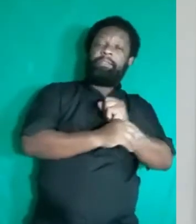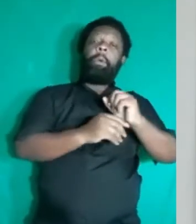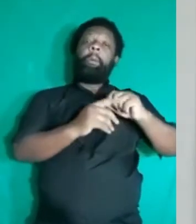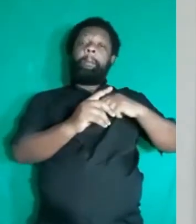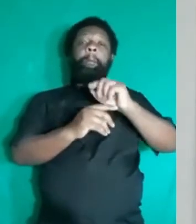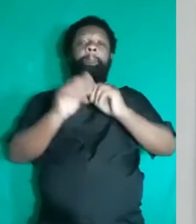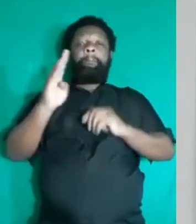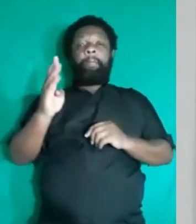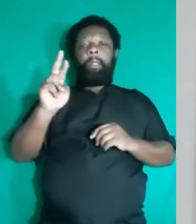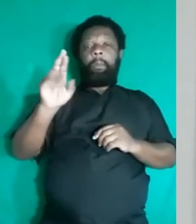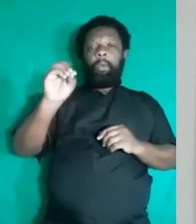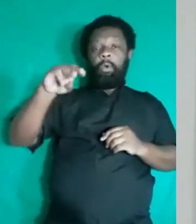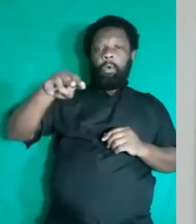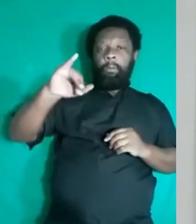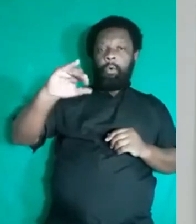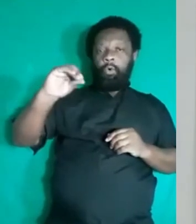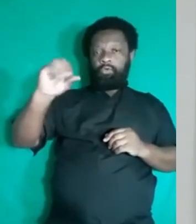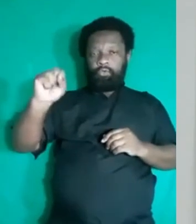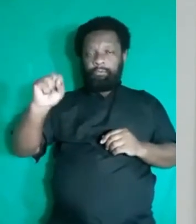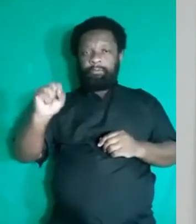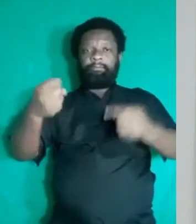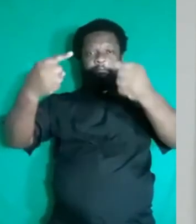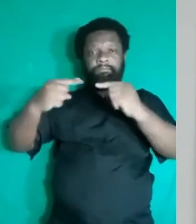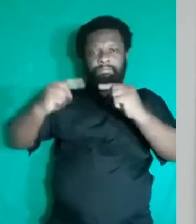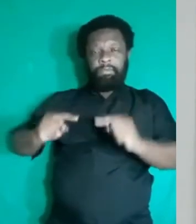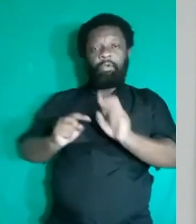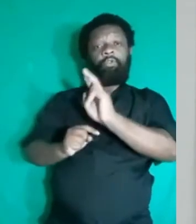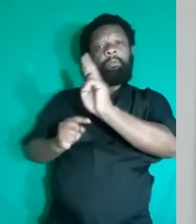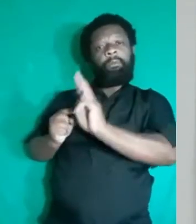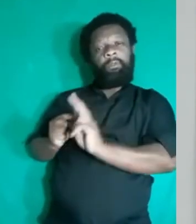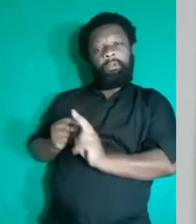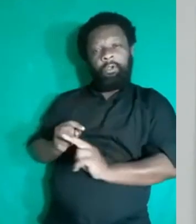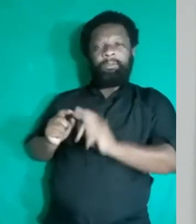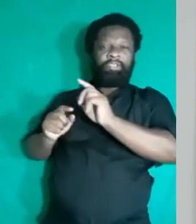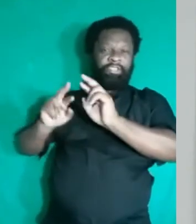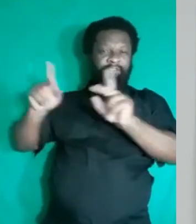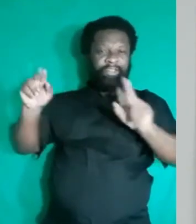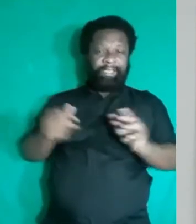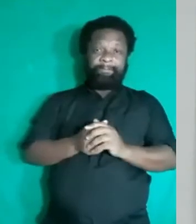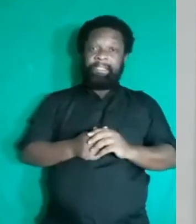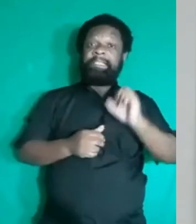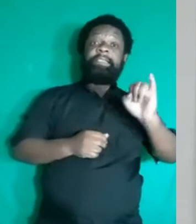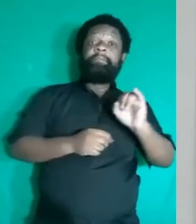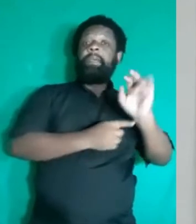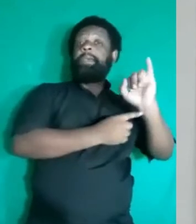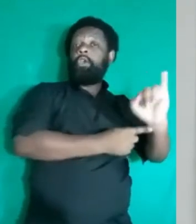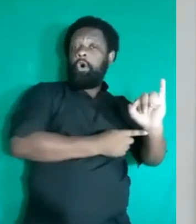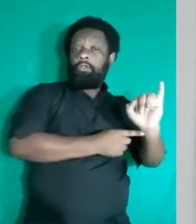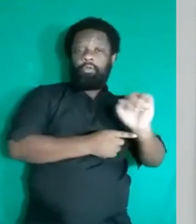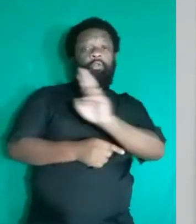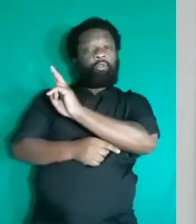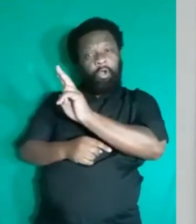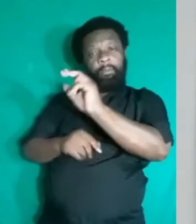com bromo, seria ácido hipobromoso, ácido bromoso, ácido brômico, ácido perbrômico.